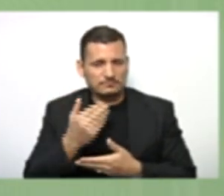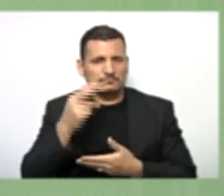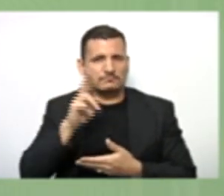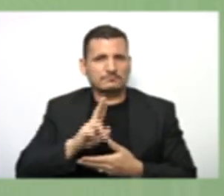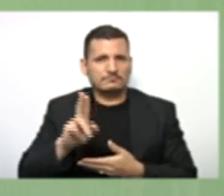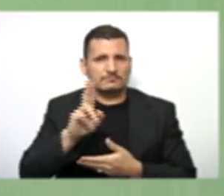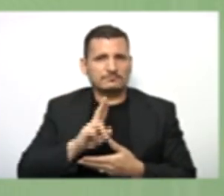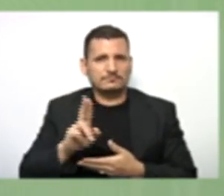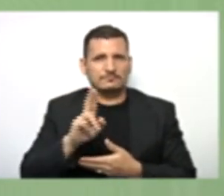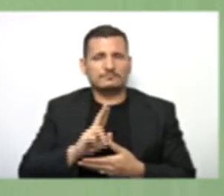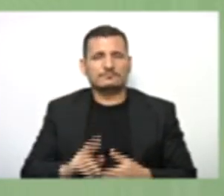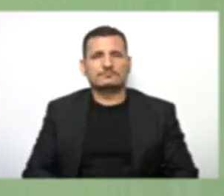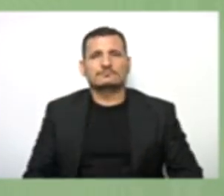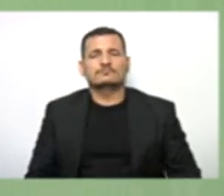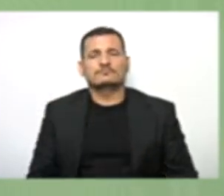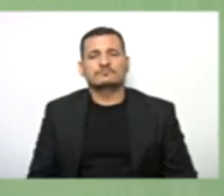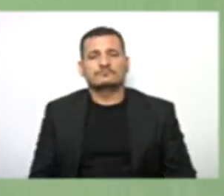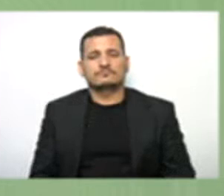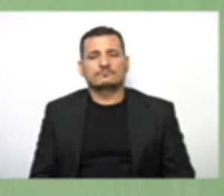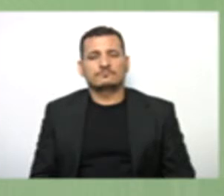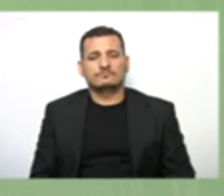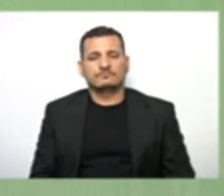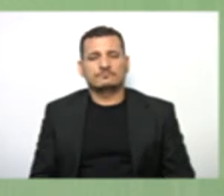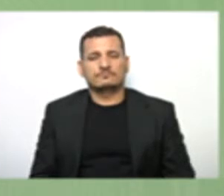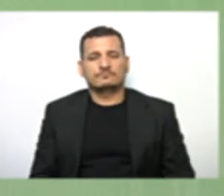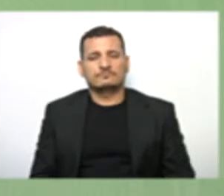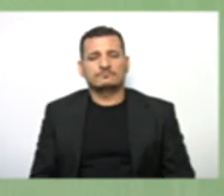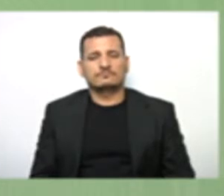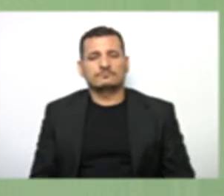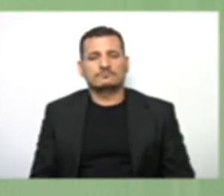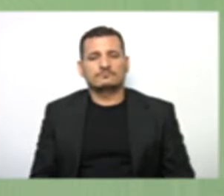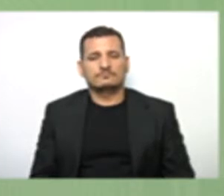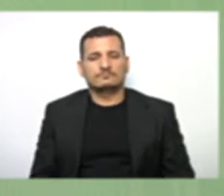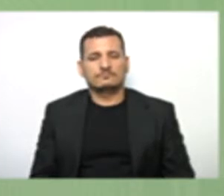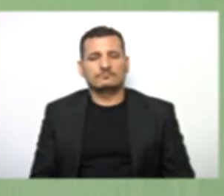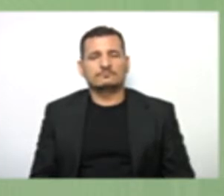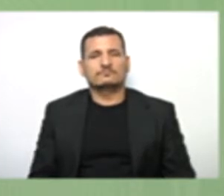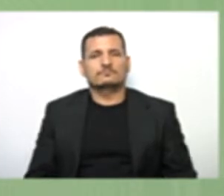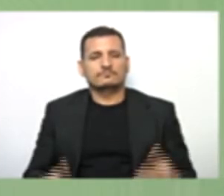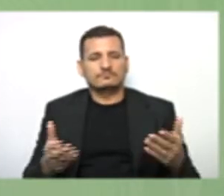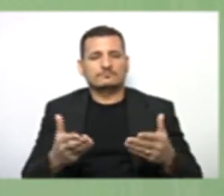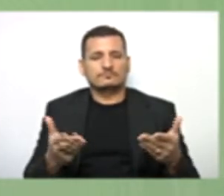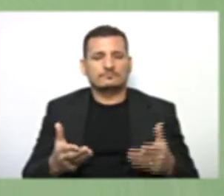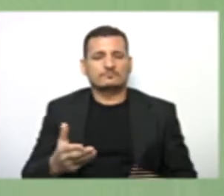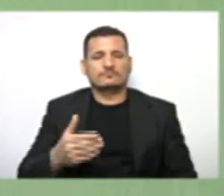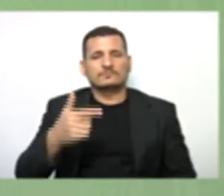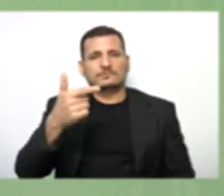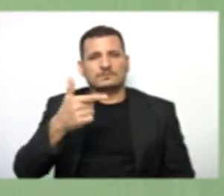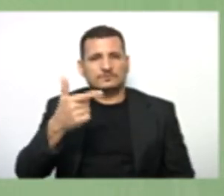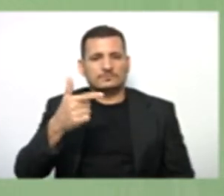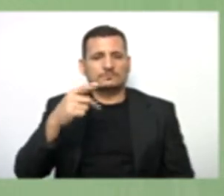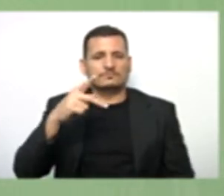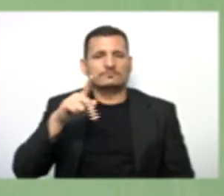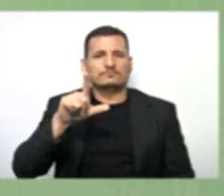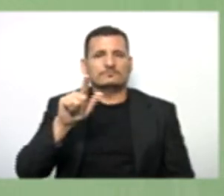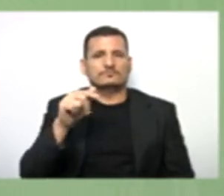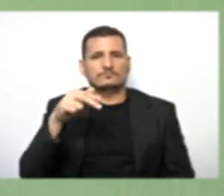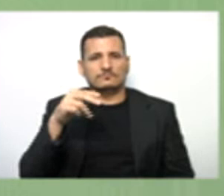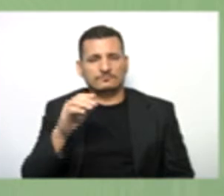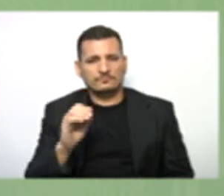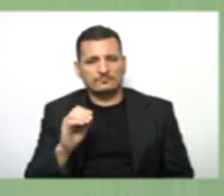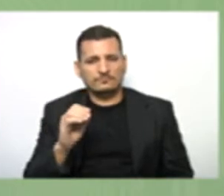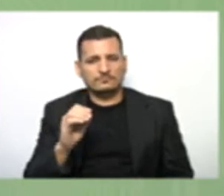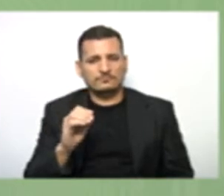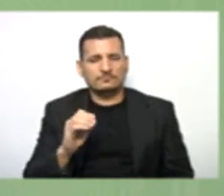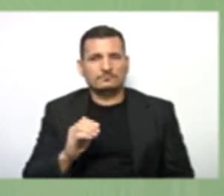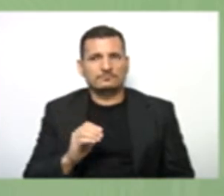certo? Assim sendo, nós vamos para o processo de segundo plano. Os processos de segundo